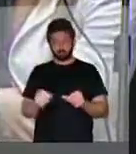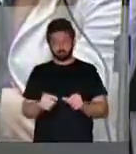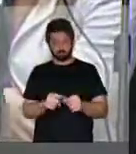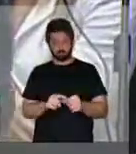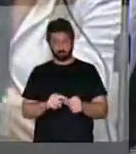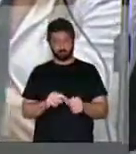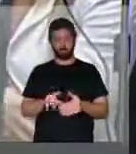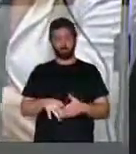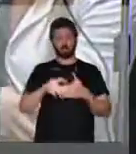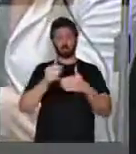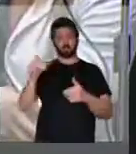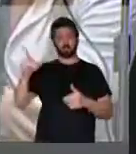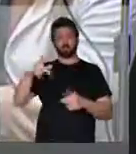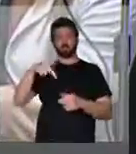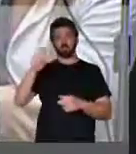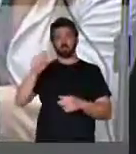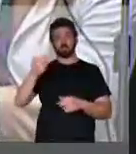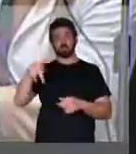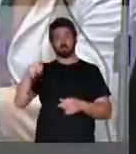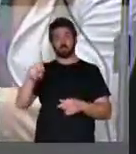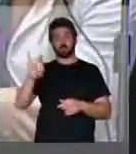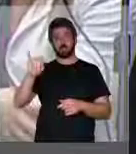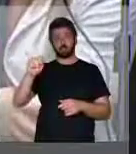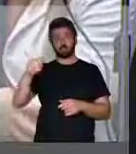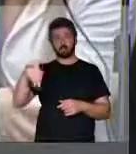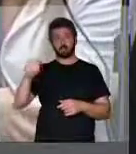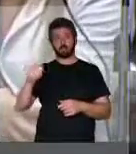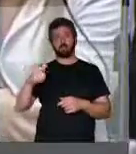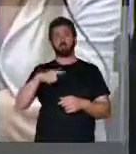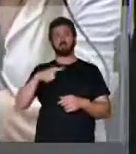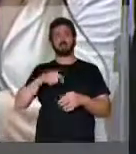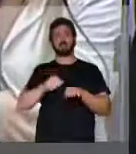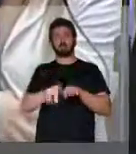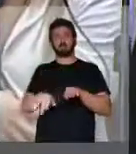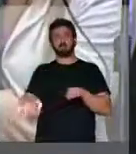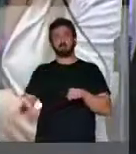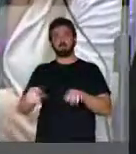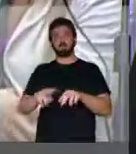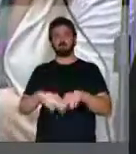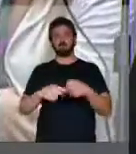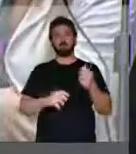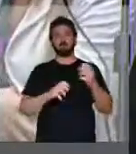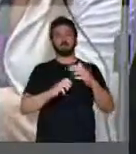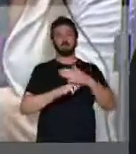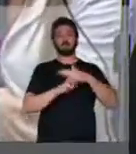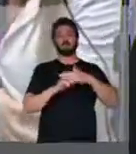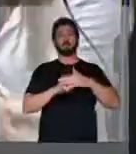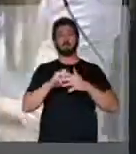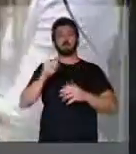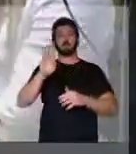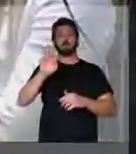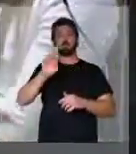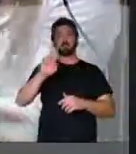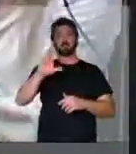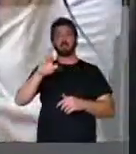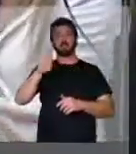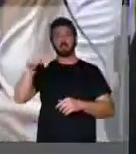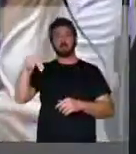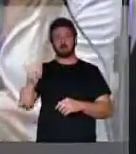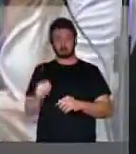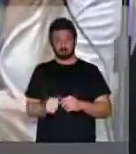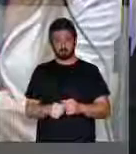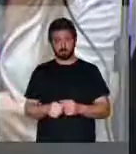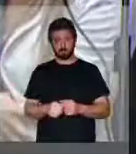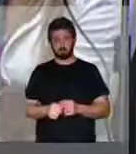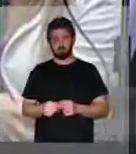morrido outro líder da Caiquiama, lá onde houve o vazamento provocado pela hidro em Barcarena. Tem três líderes.